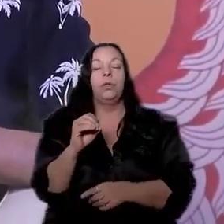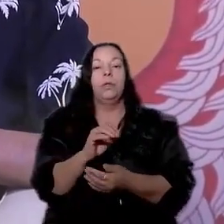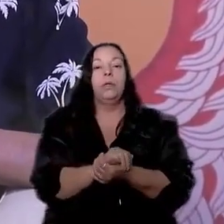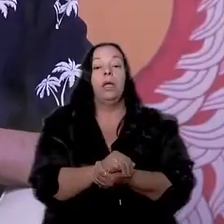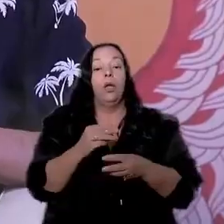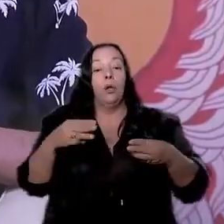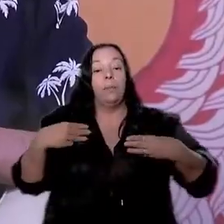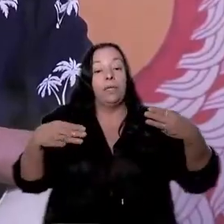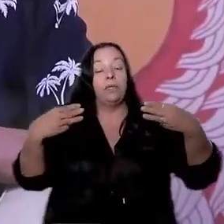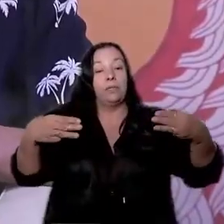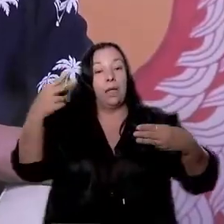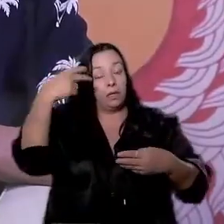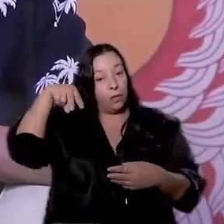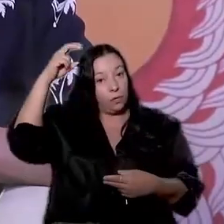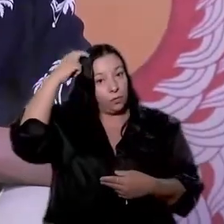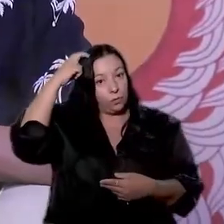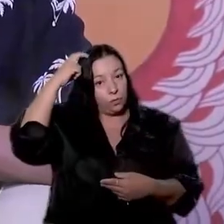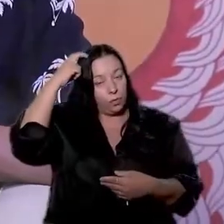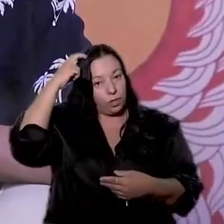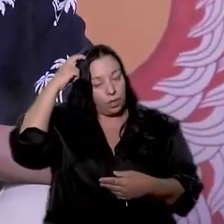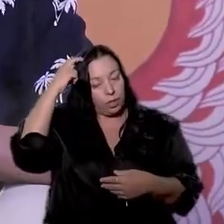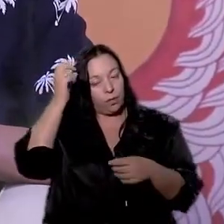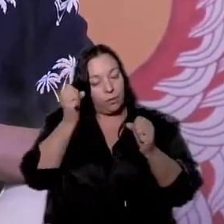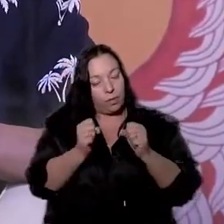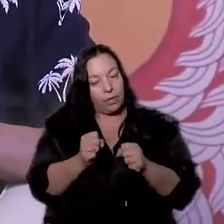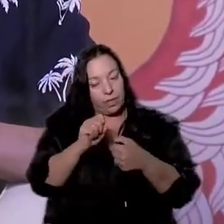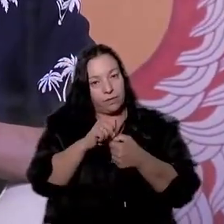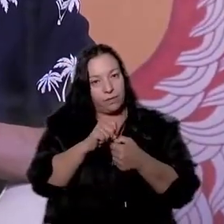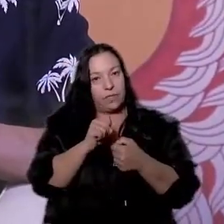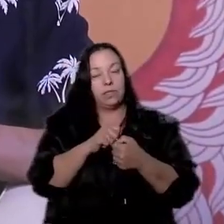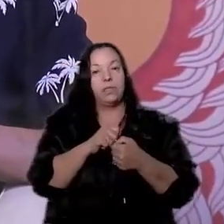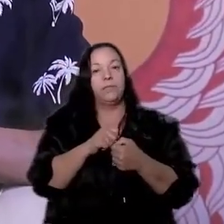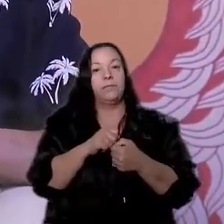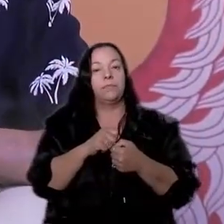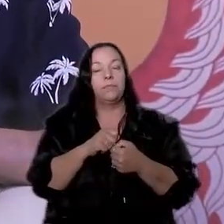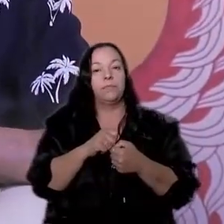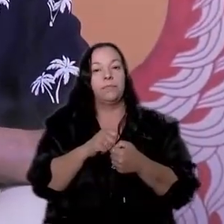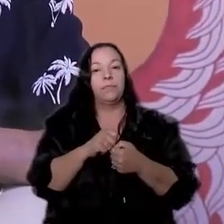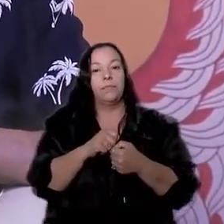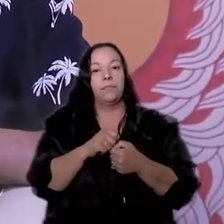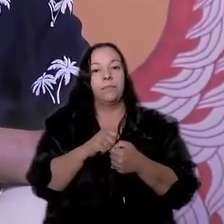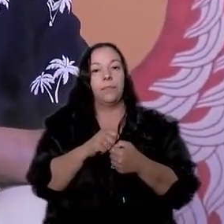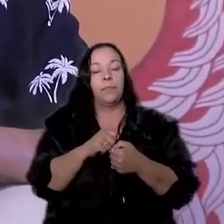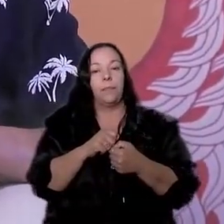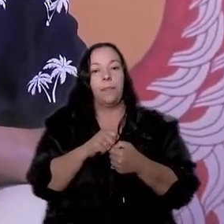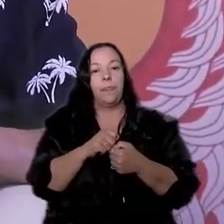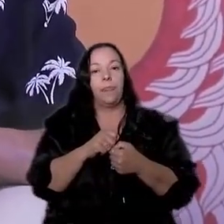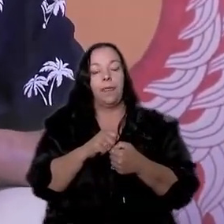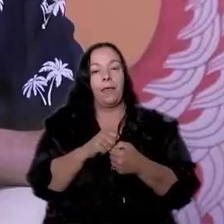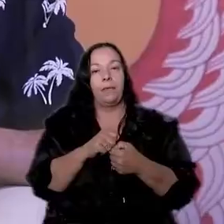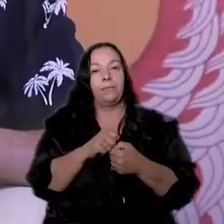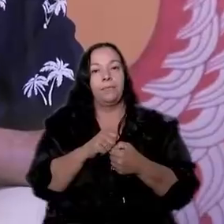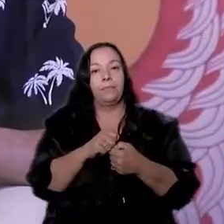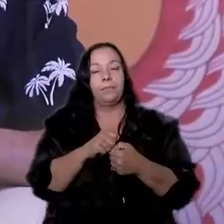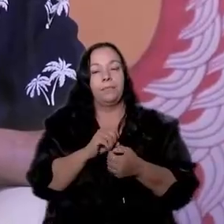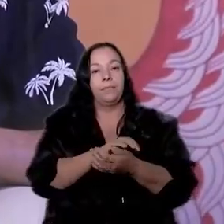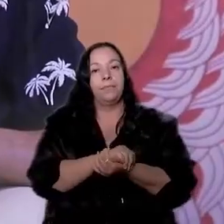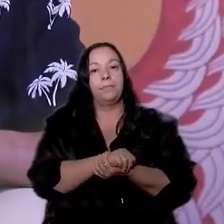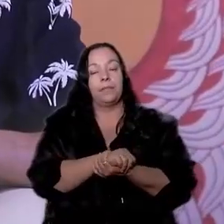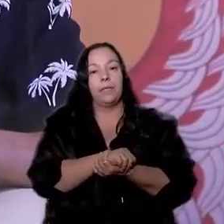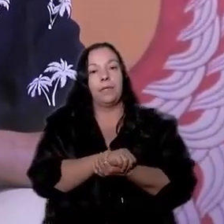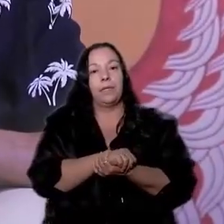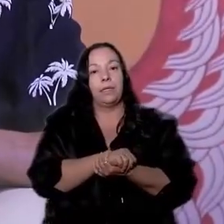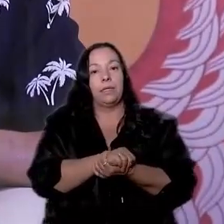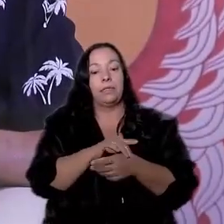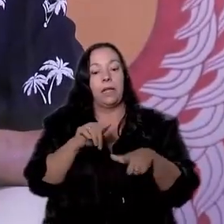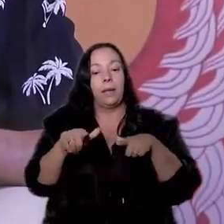Ministério da Cultura pudesse fazer essa indução. Eu não sei se vocês já foram servidores públicos,